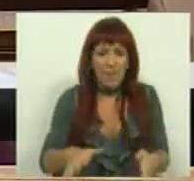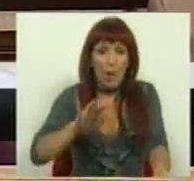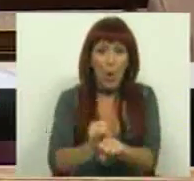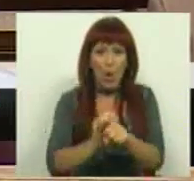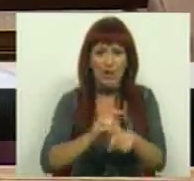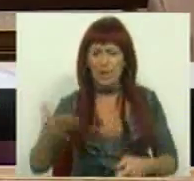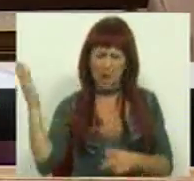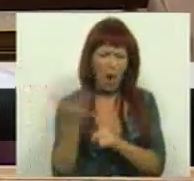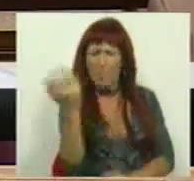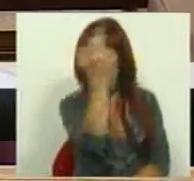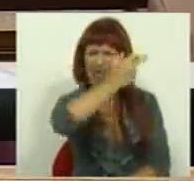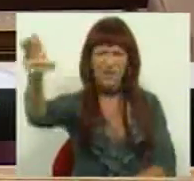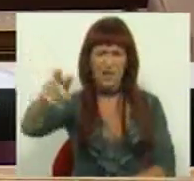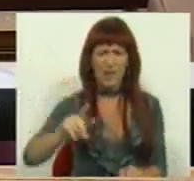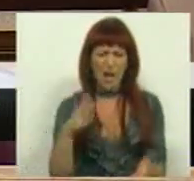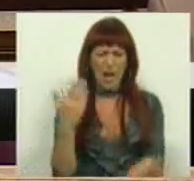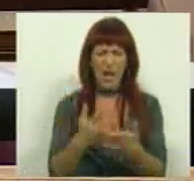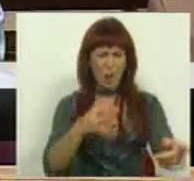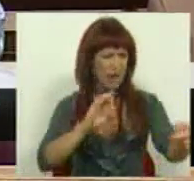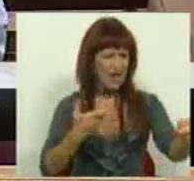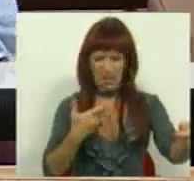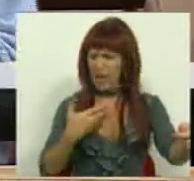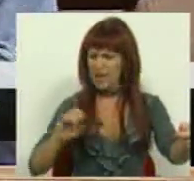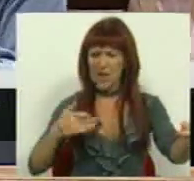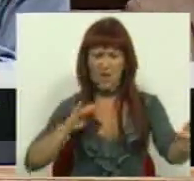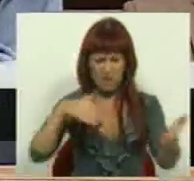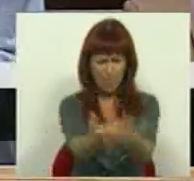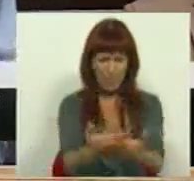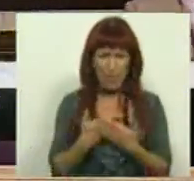senão a austeridade permanente. E isso é o que apenas o PSD e o CDS nos vêm aqui propor. Muito obrigada.